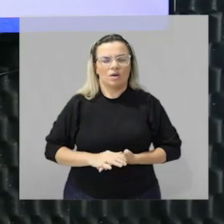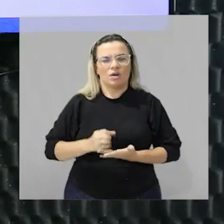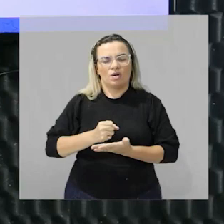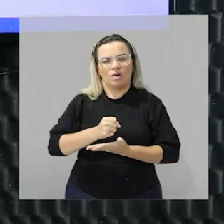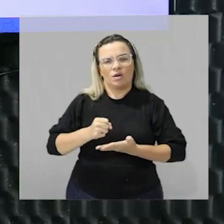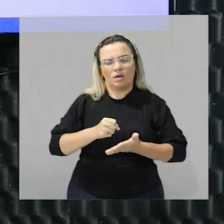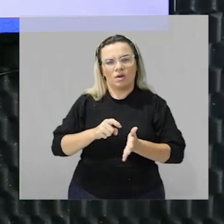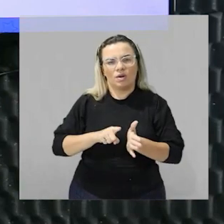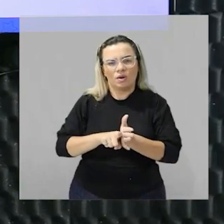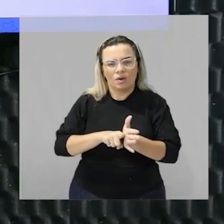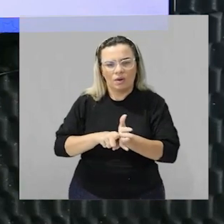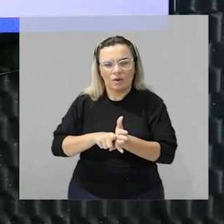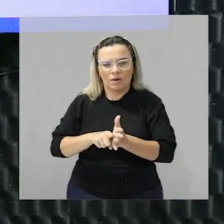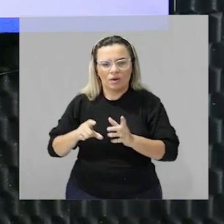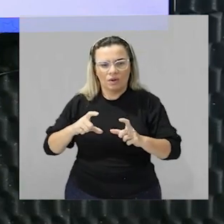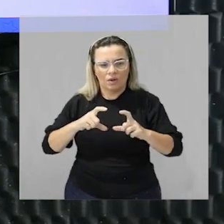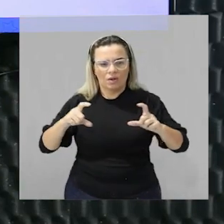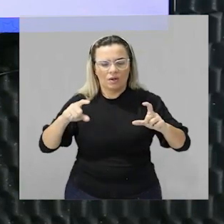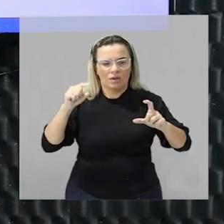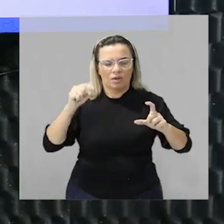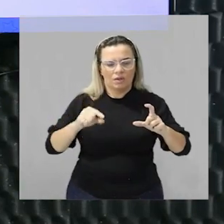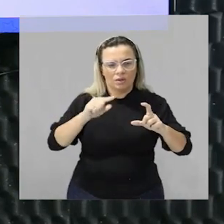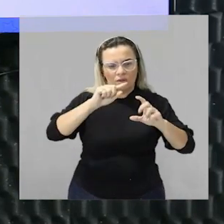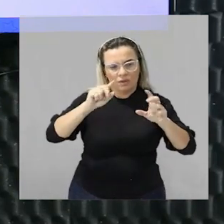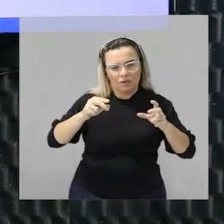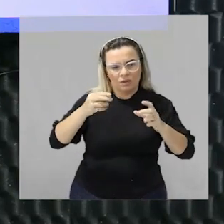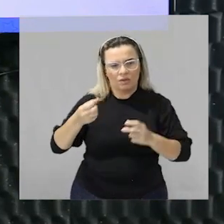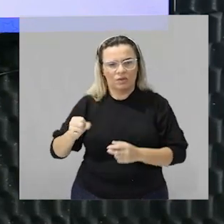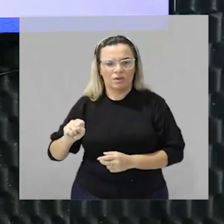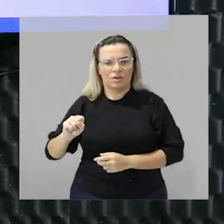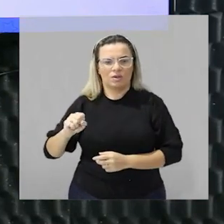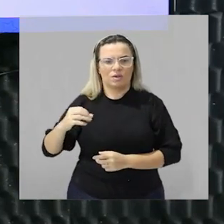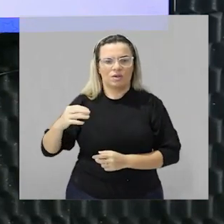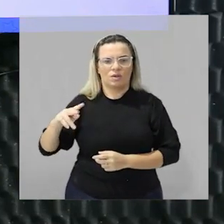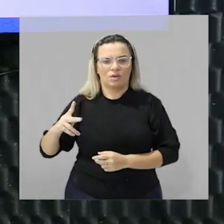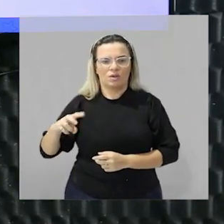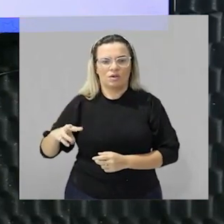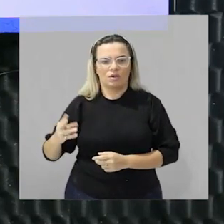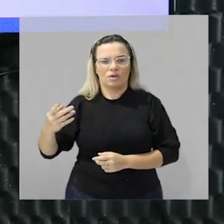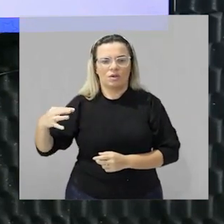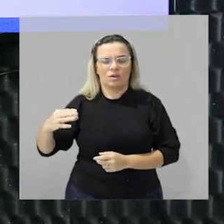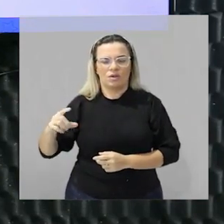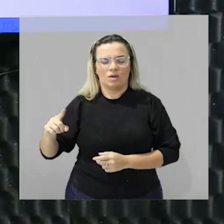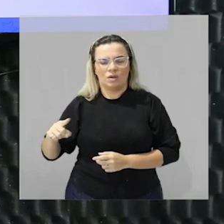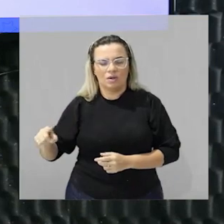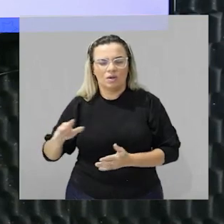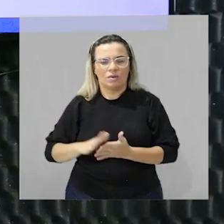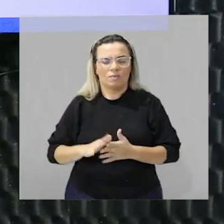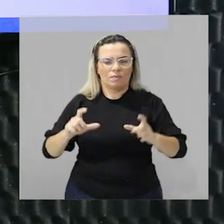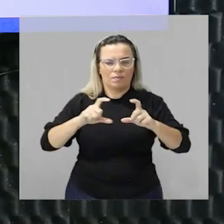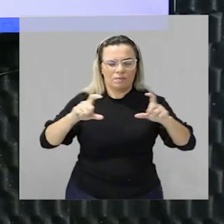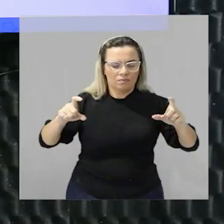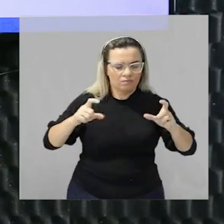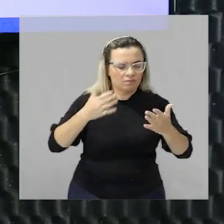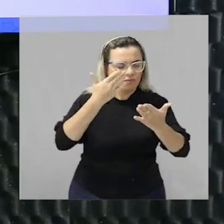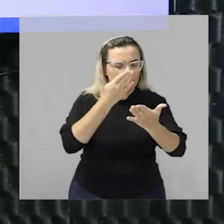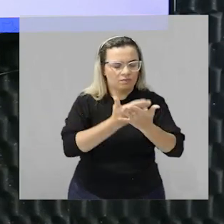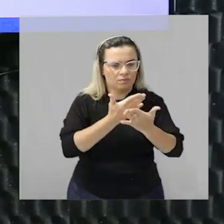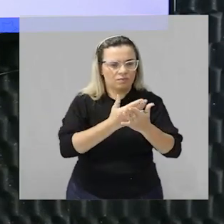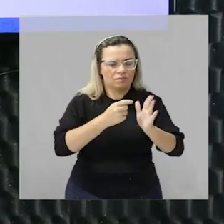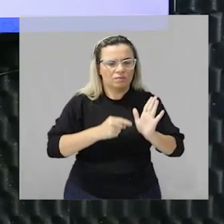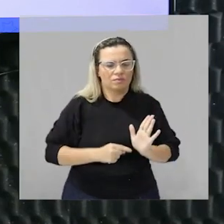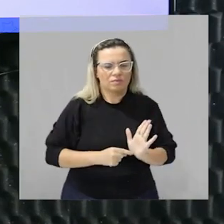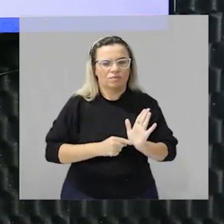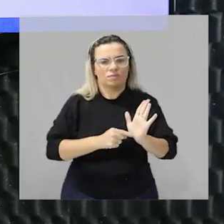ele vai buscar, inclusive, uma citação da Lilia Schwartz. Então, esse fragmento desse estudioso, na verdade, ele nos mostra